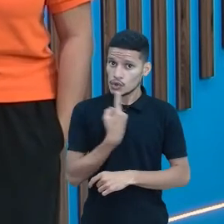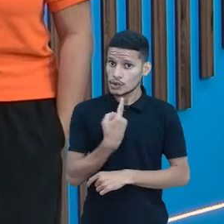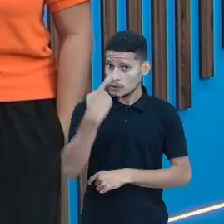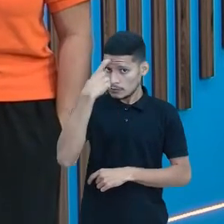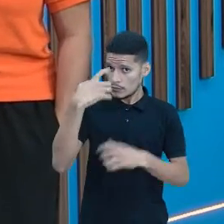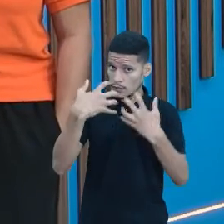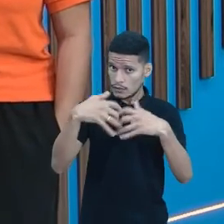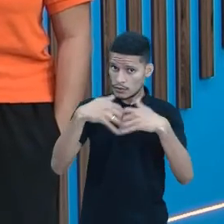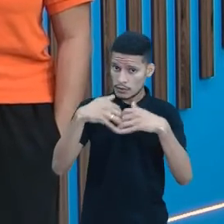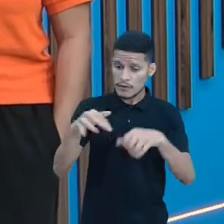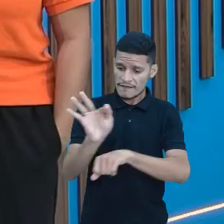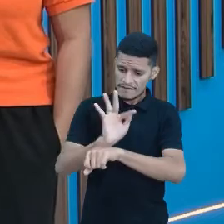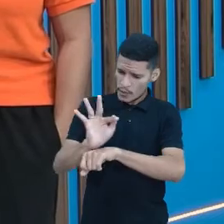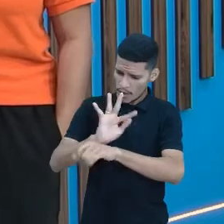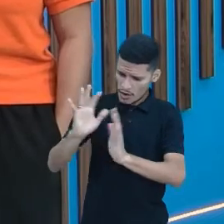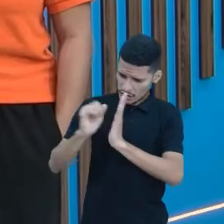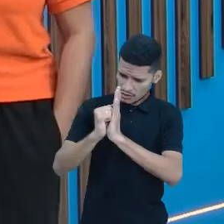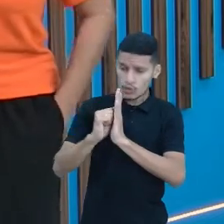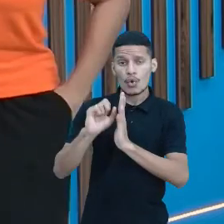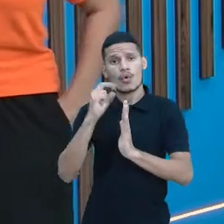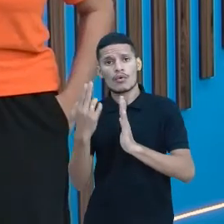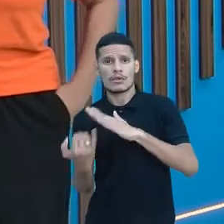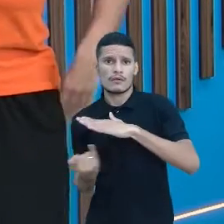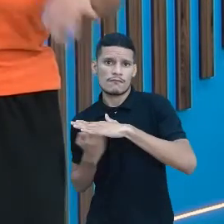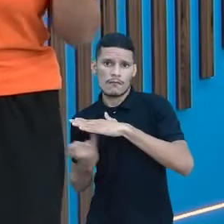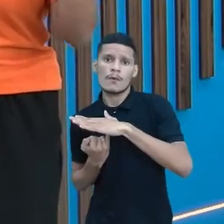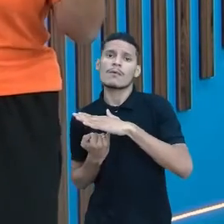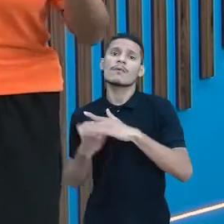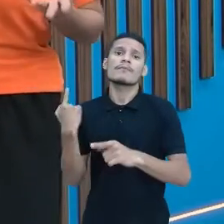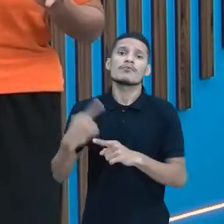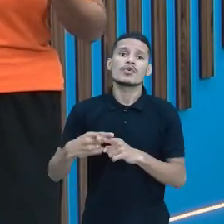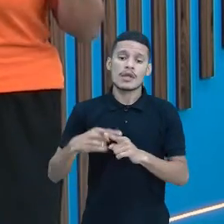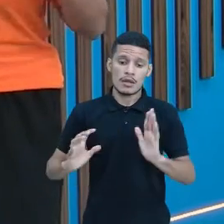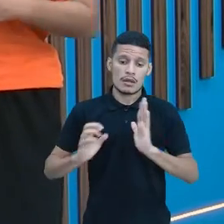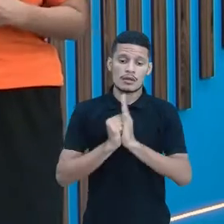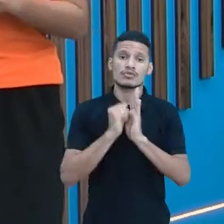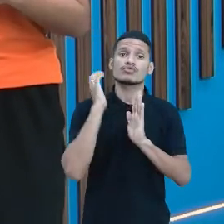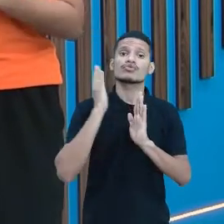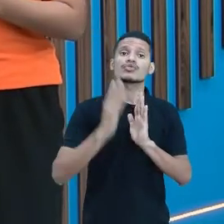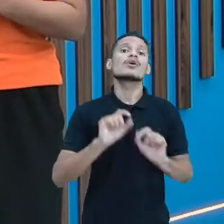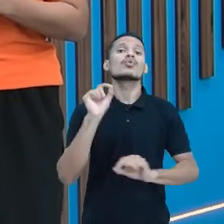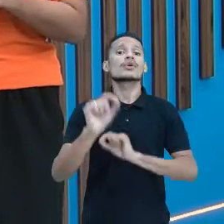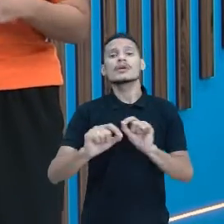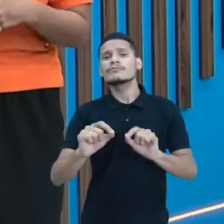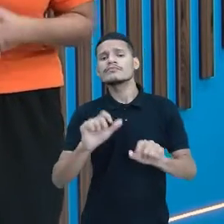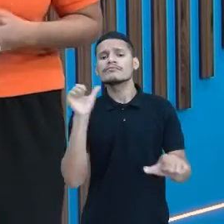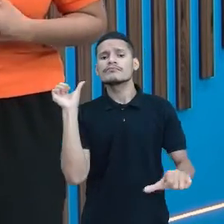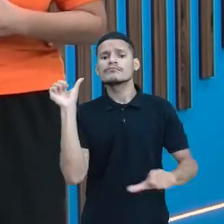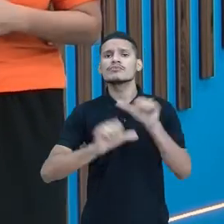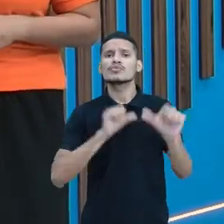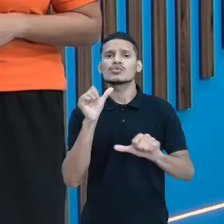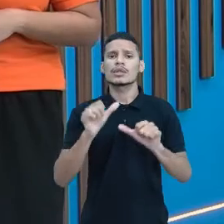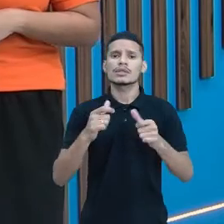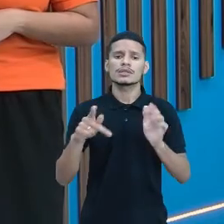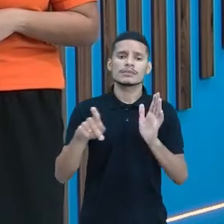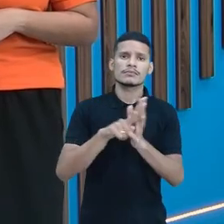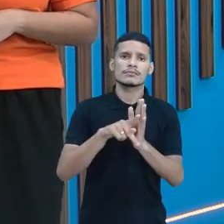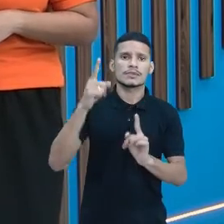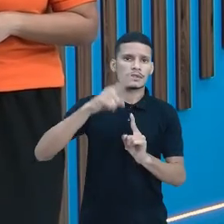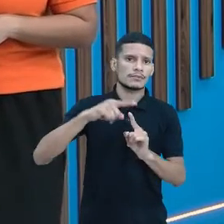no registro formal da língua ou informal. Por quê? Porque esses registros, eles acabam mudando um pouco a linguagem